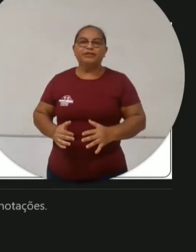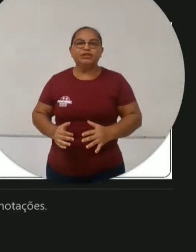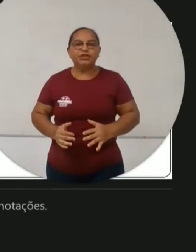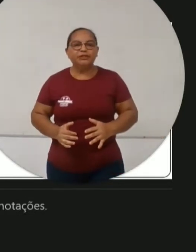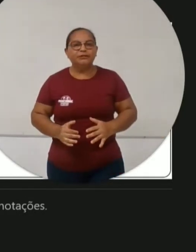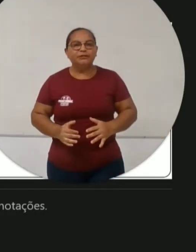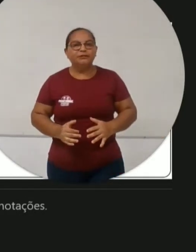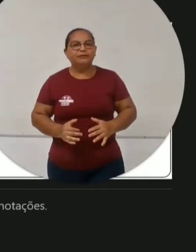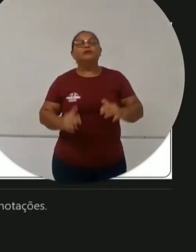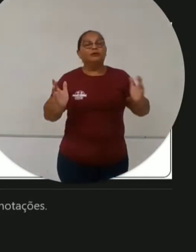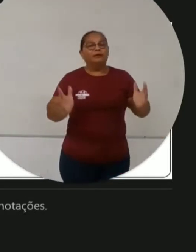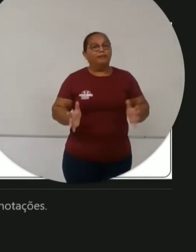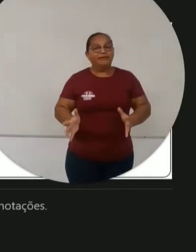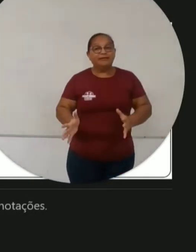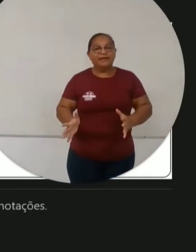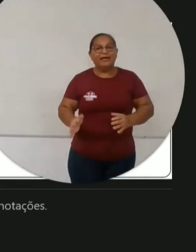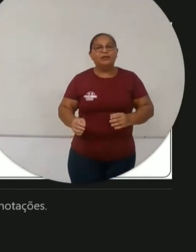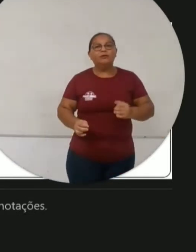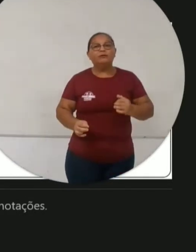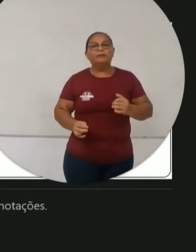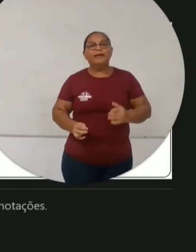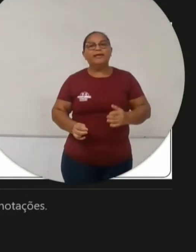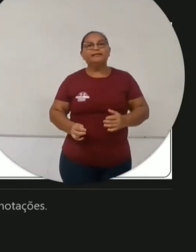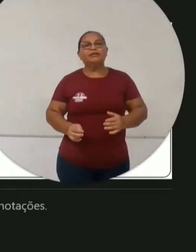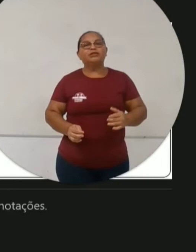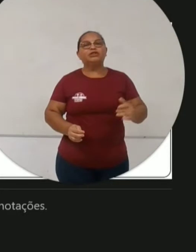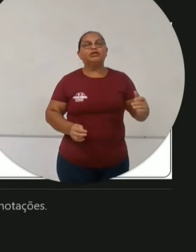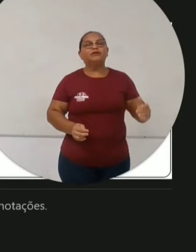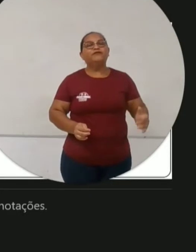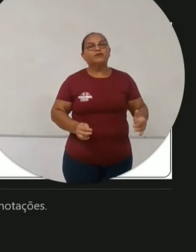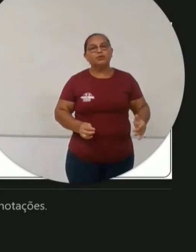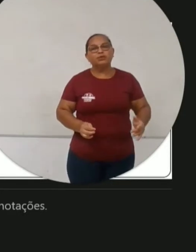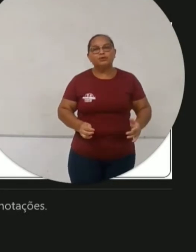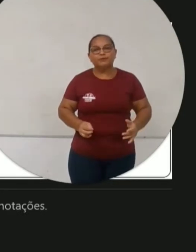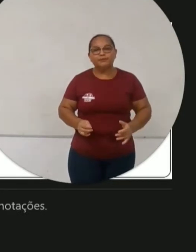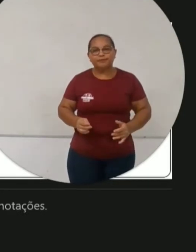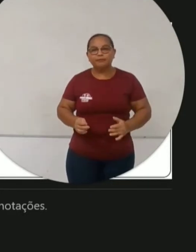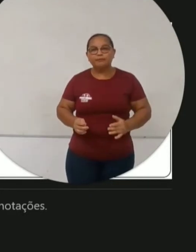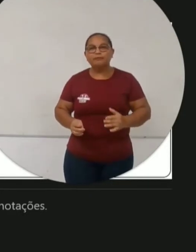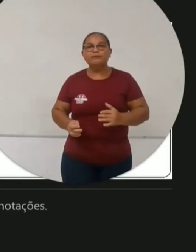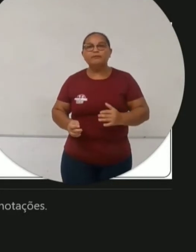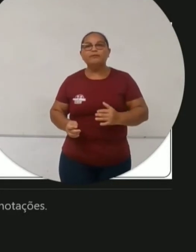presente, passado, presente e futuro.